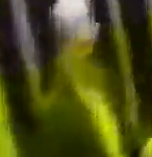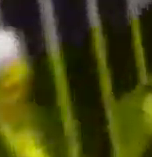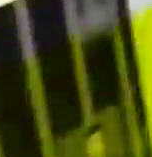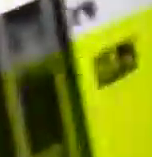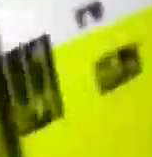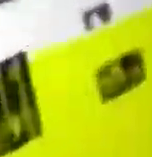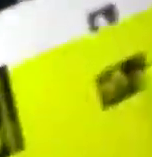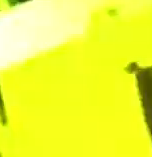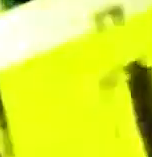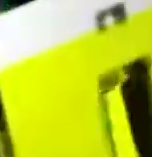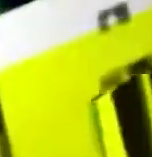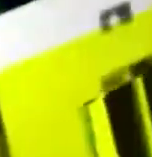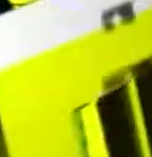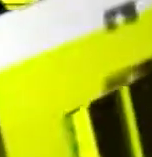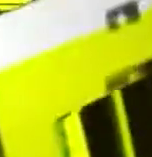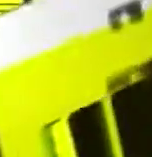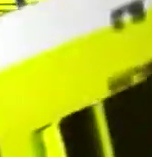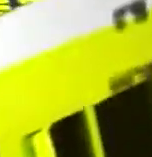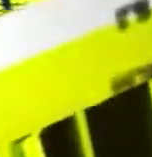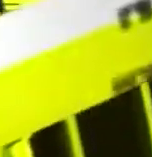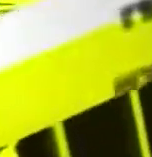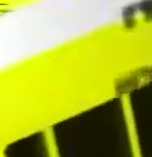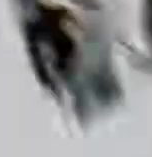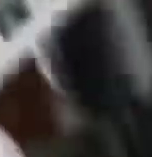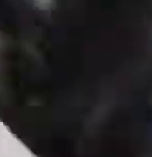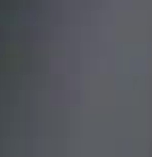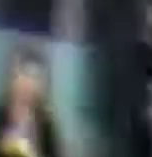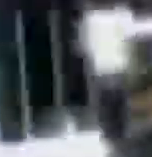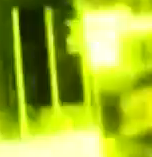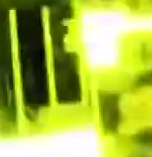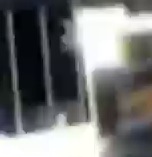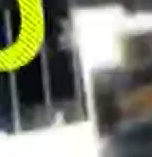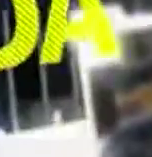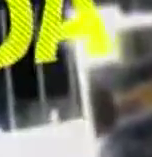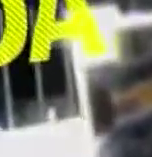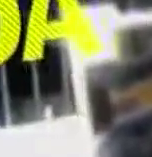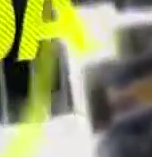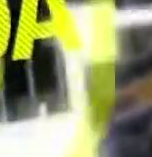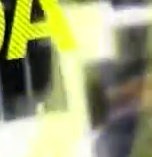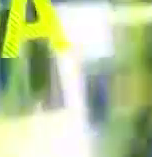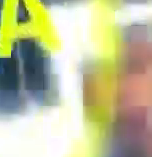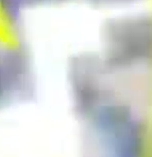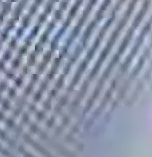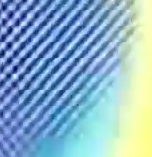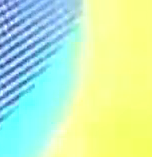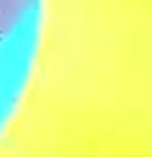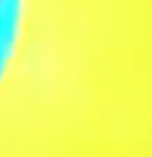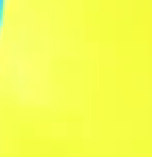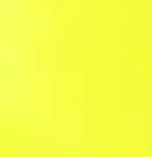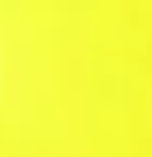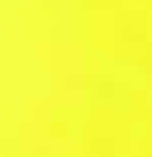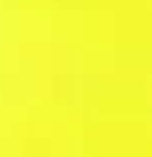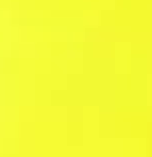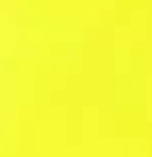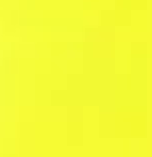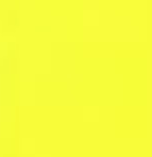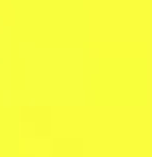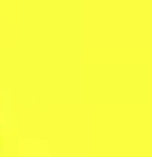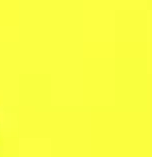menos importantes. Um segundo encaminhamento. Ministério de Santos, no meu estado de São Paulo.